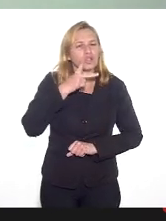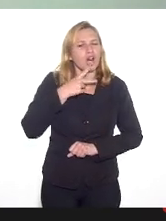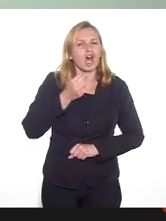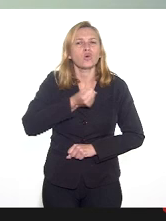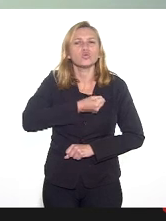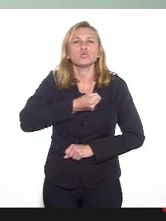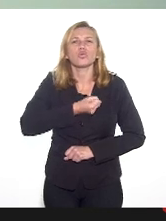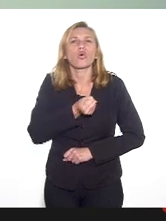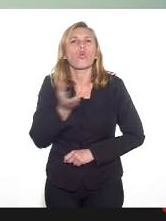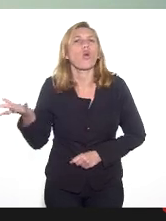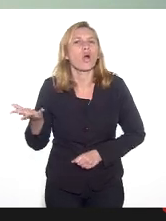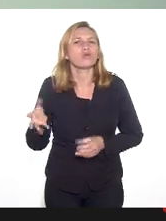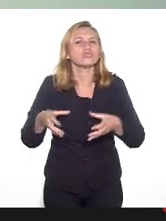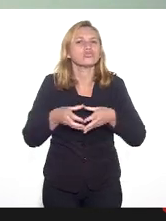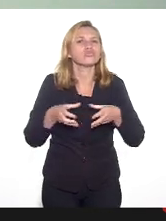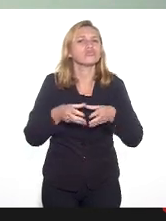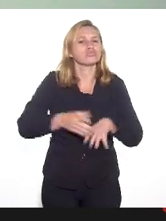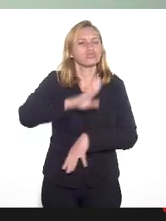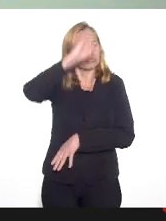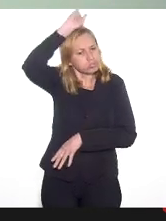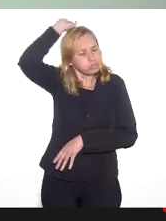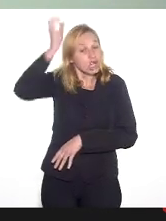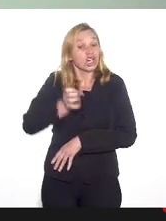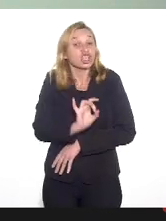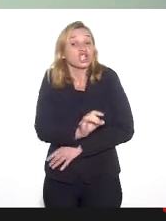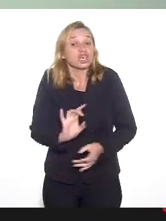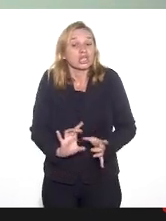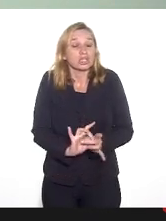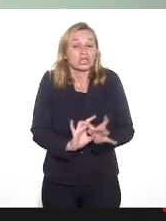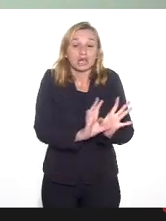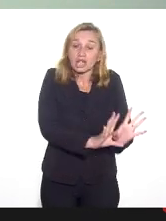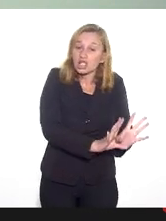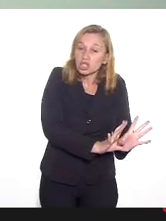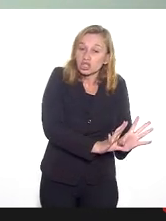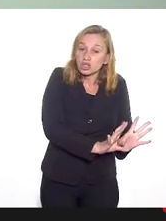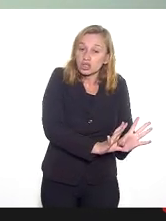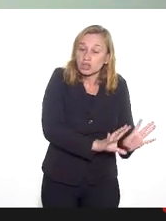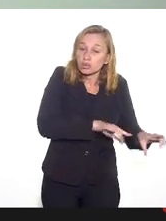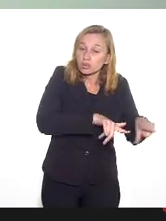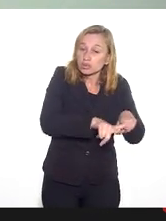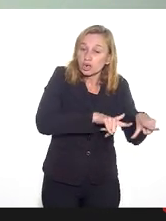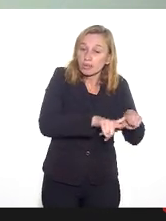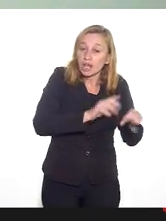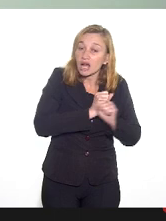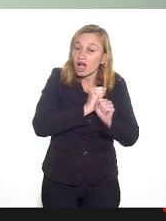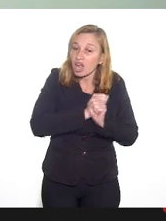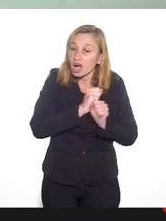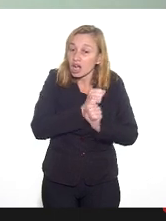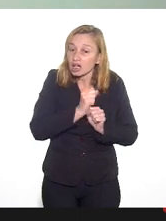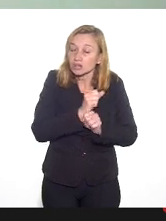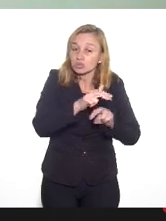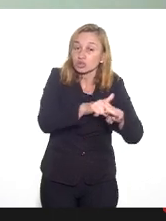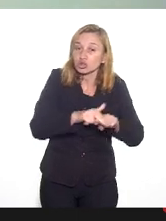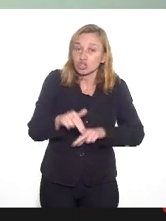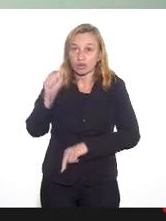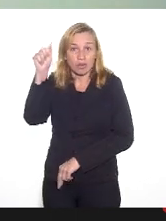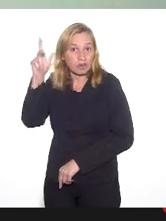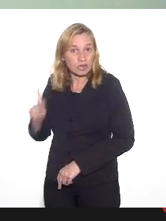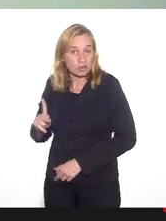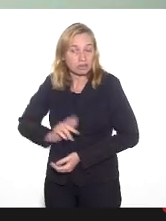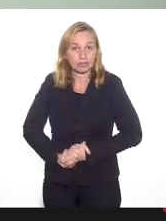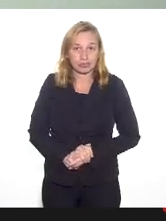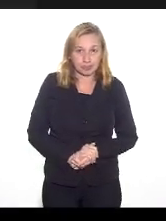número de bombeiros militares que deixam a corporação todos os anos em razão de aposentadoria?